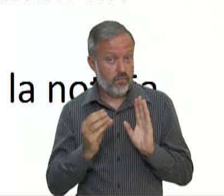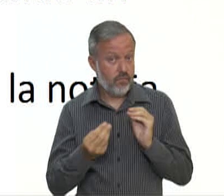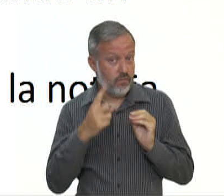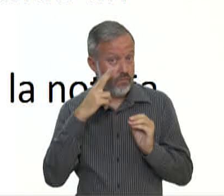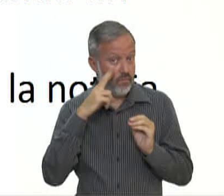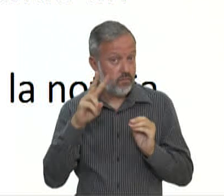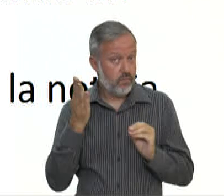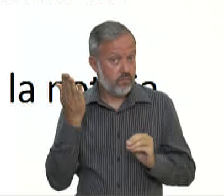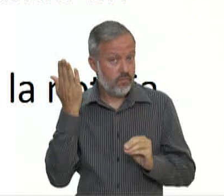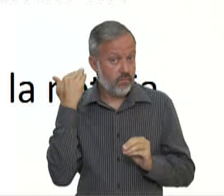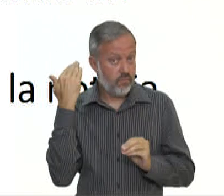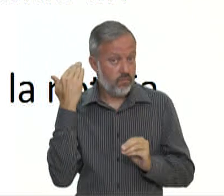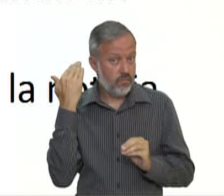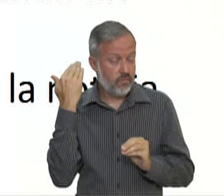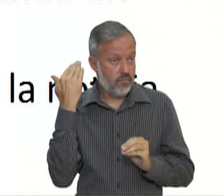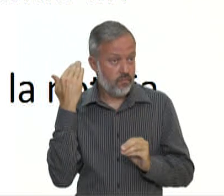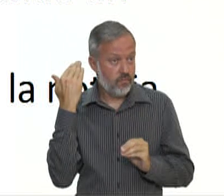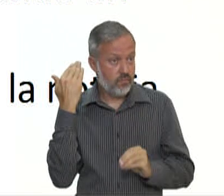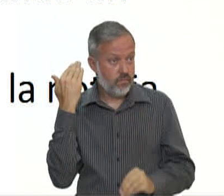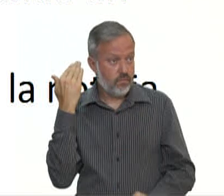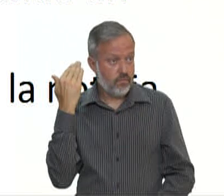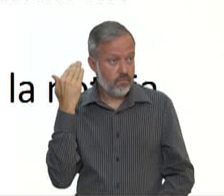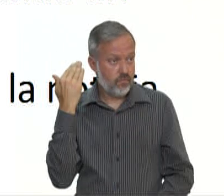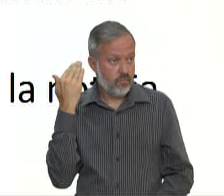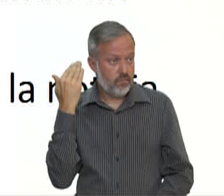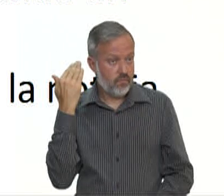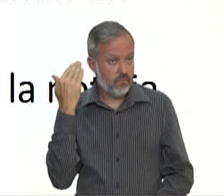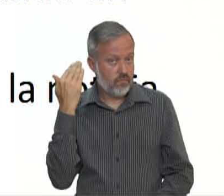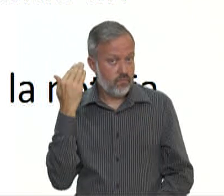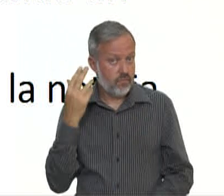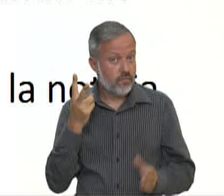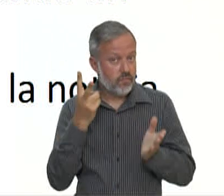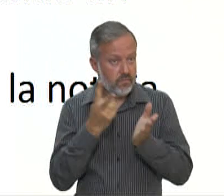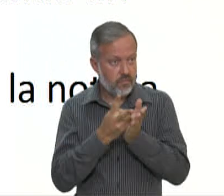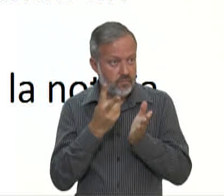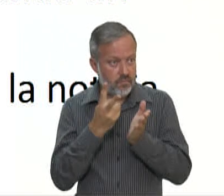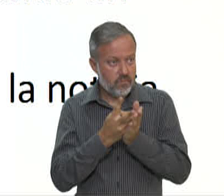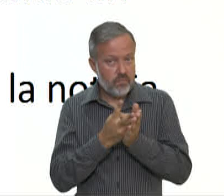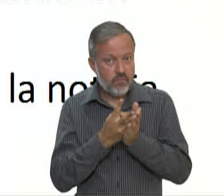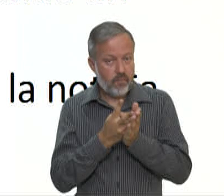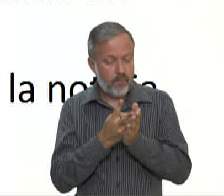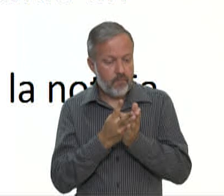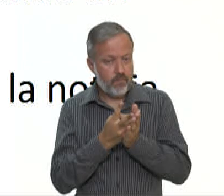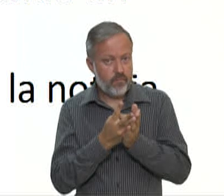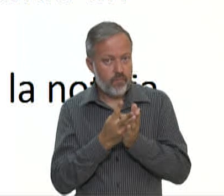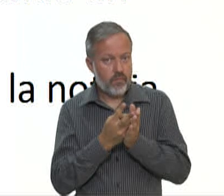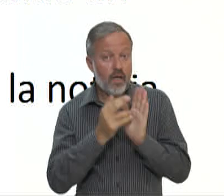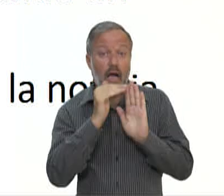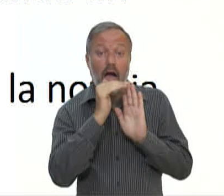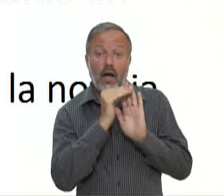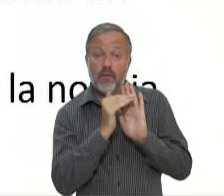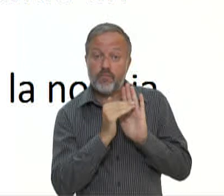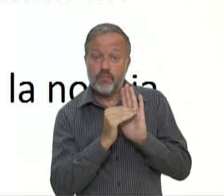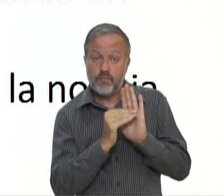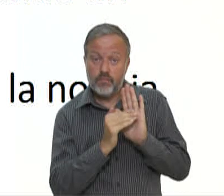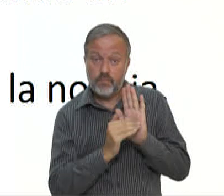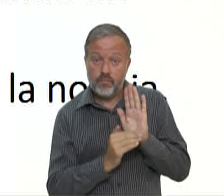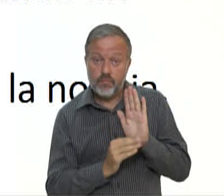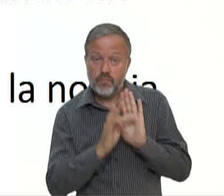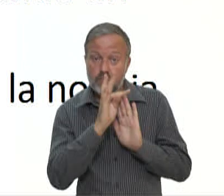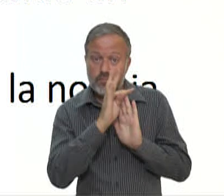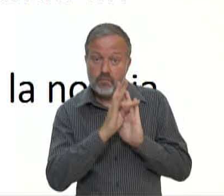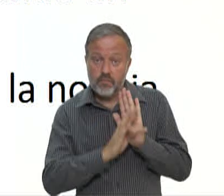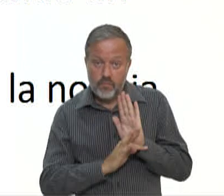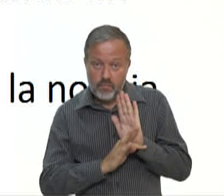antes, então a gente sempre vai seguir essa estrutura que muitas vezes, quase sempre, ela se aparece,